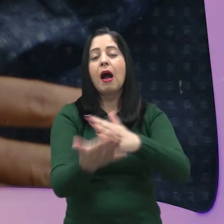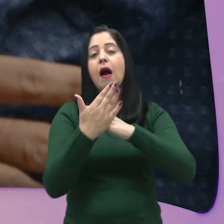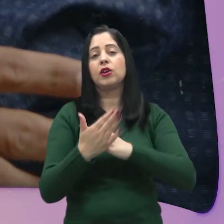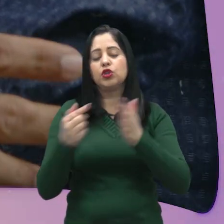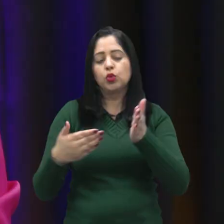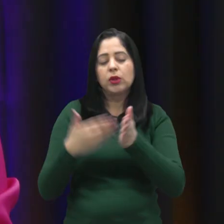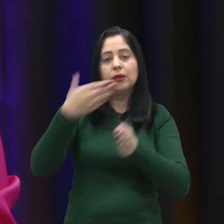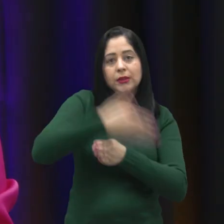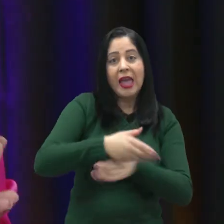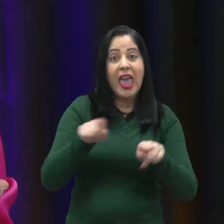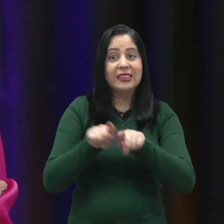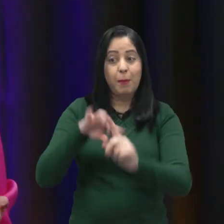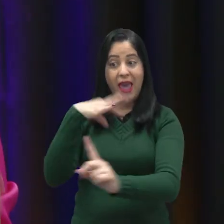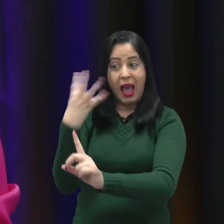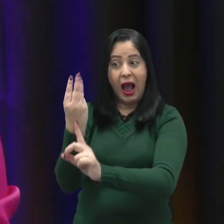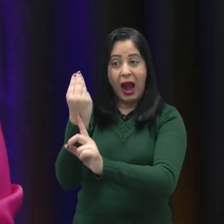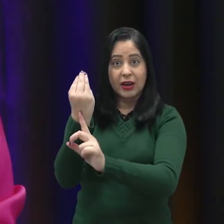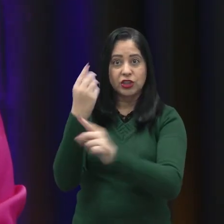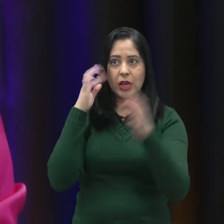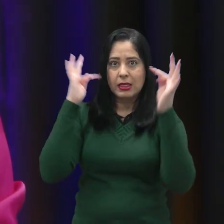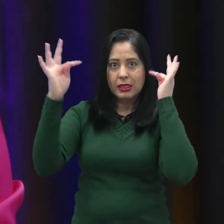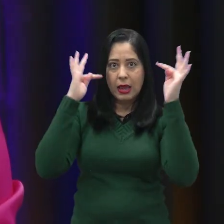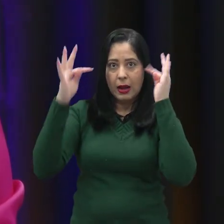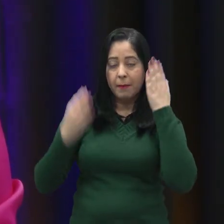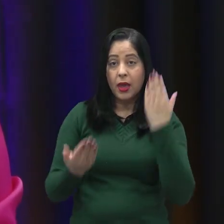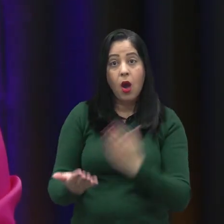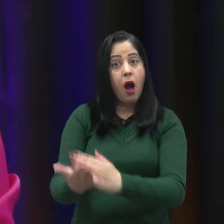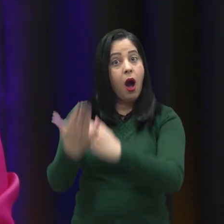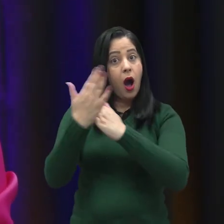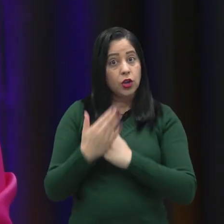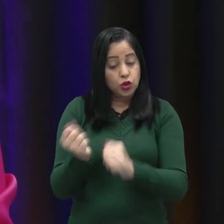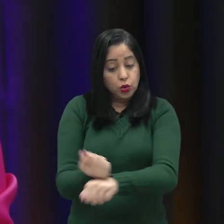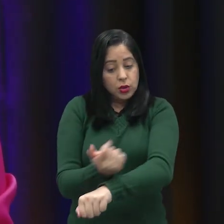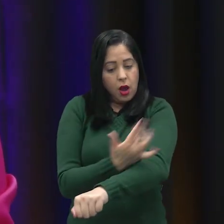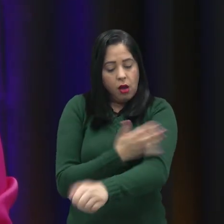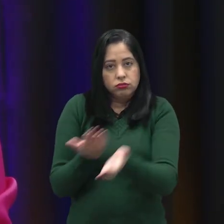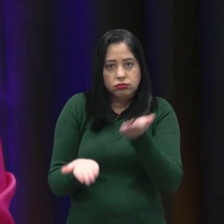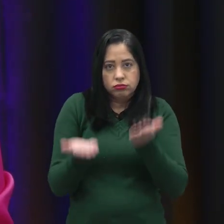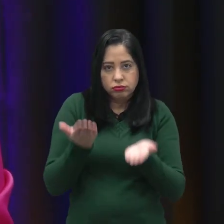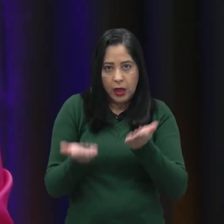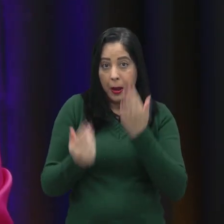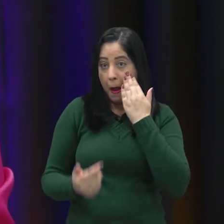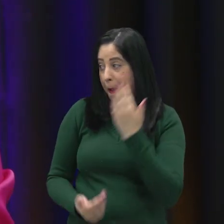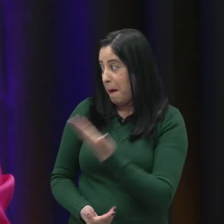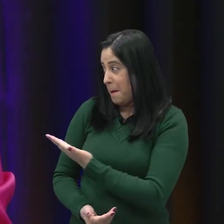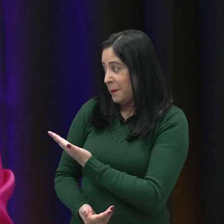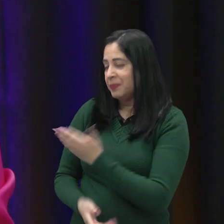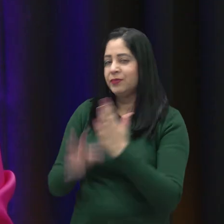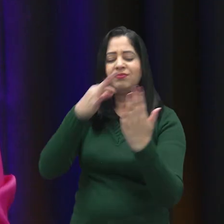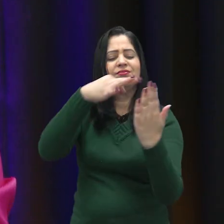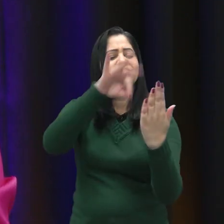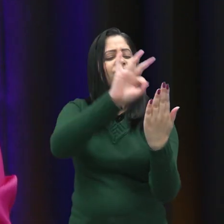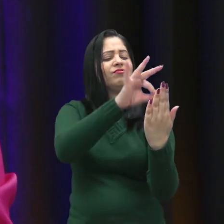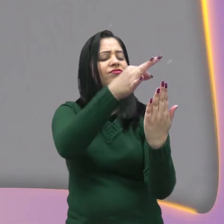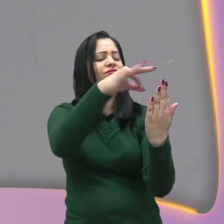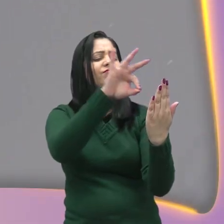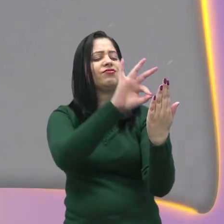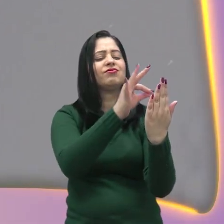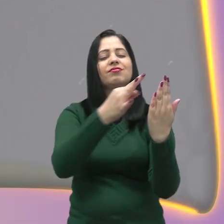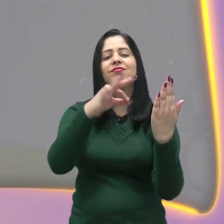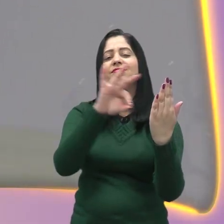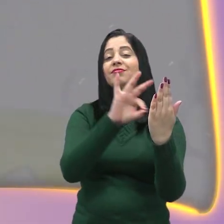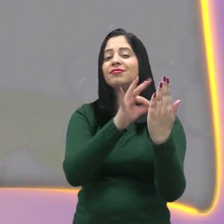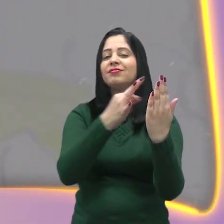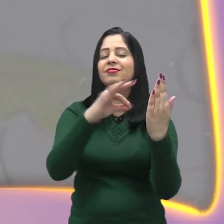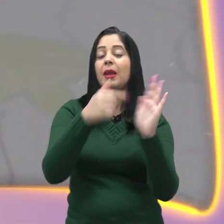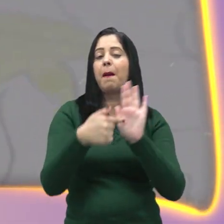do esporte. E ainda, a arte-terapia que pode auxiliar no equilíbrio emocional e na expressão interior. Nosso